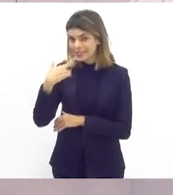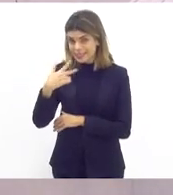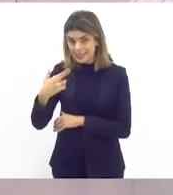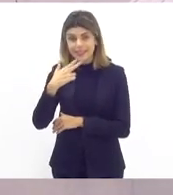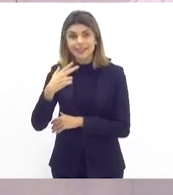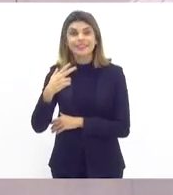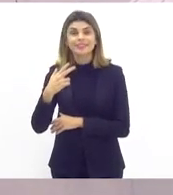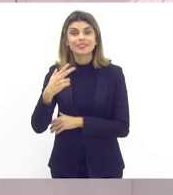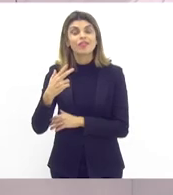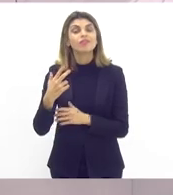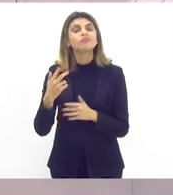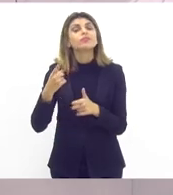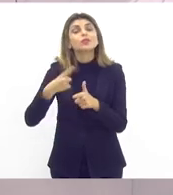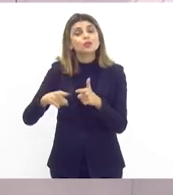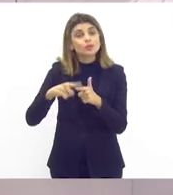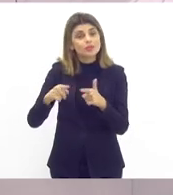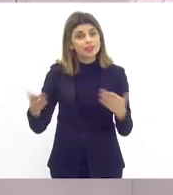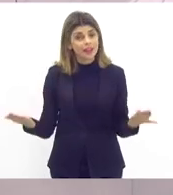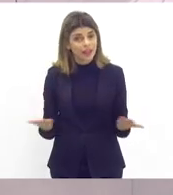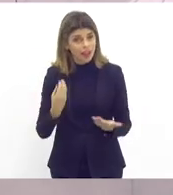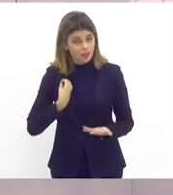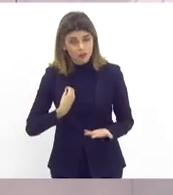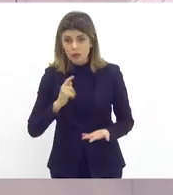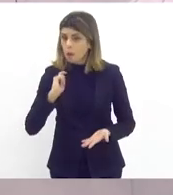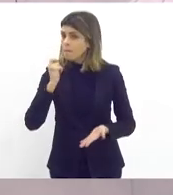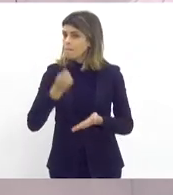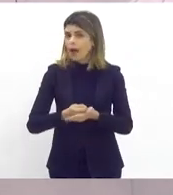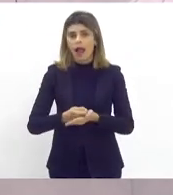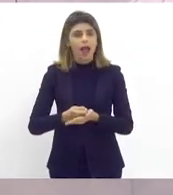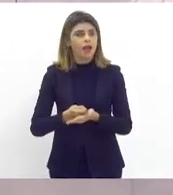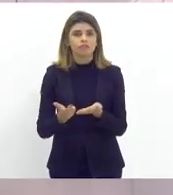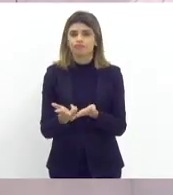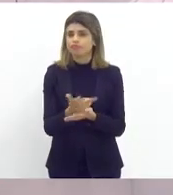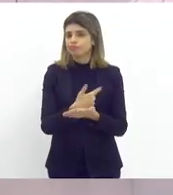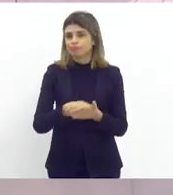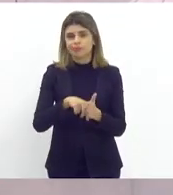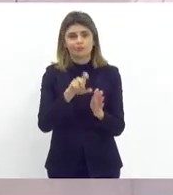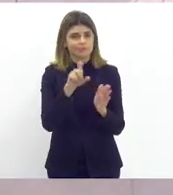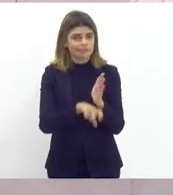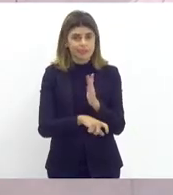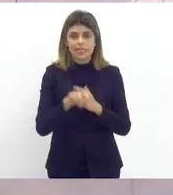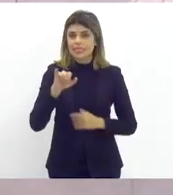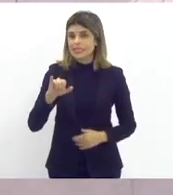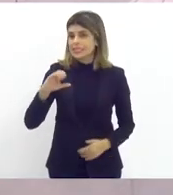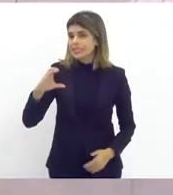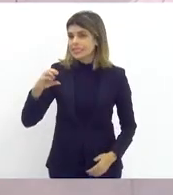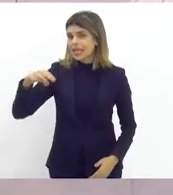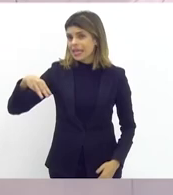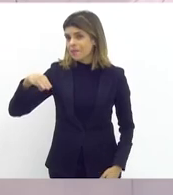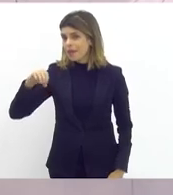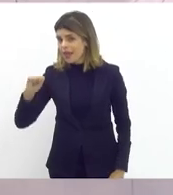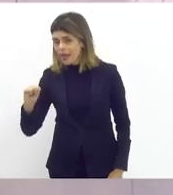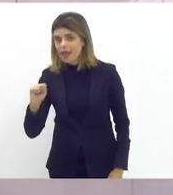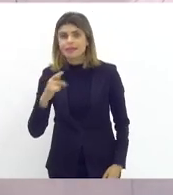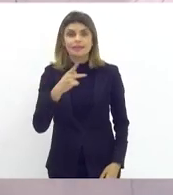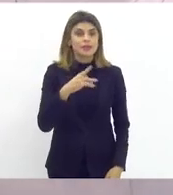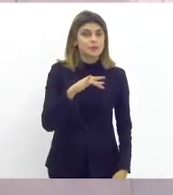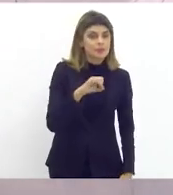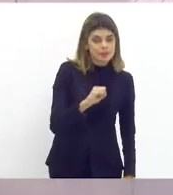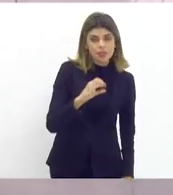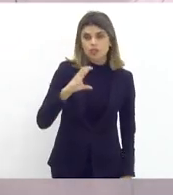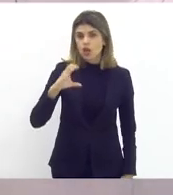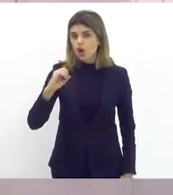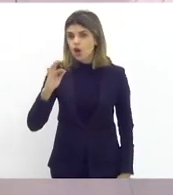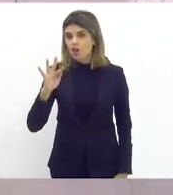hoje, na situação atual, não pagam o tributo ICMS, nem PIS, nem COFINS. E,